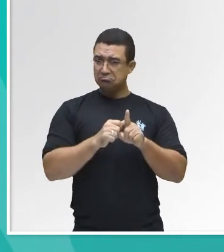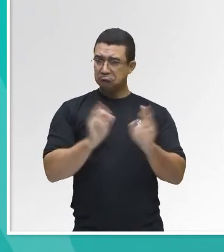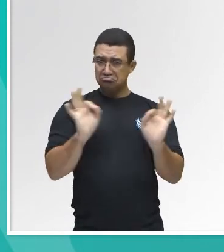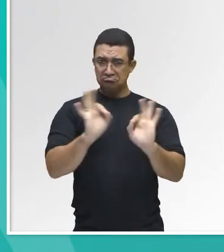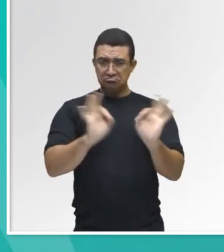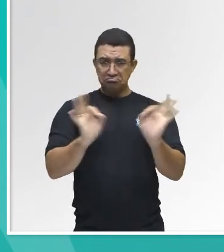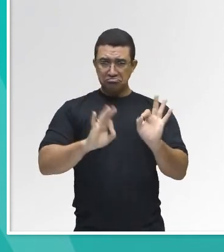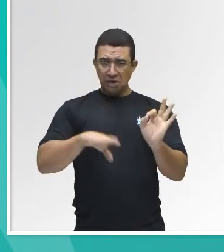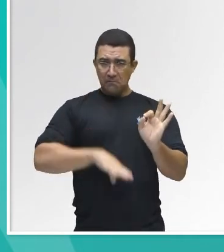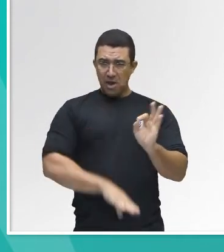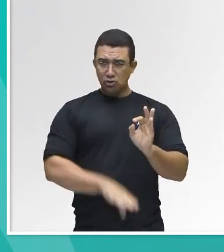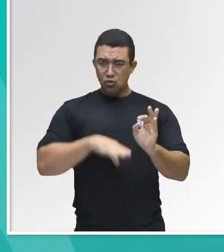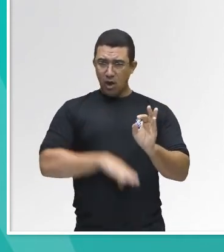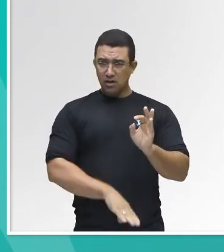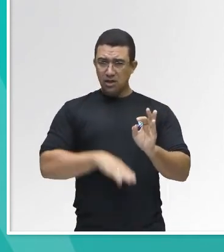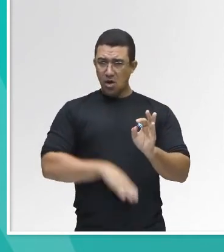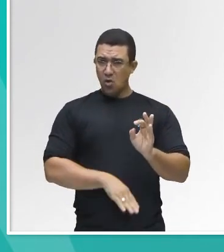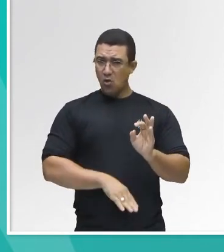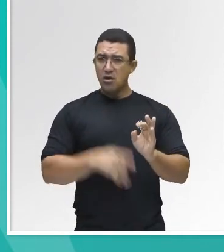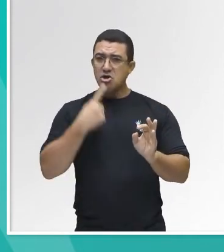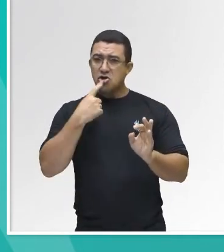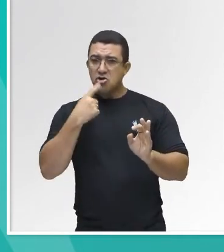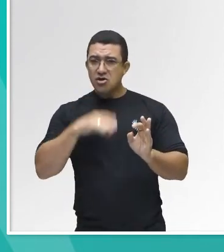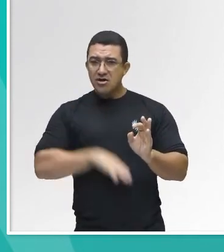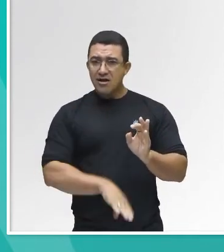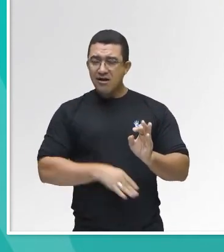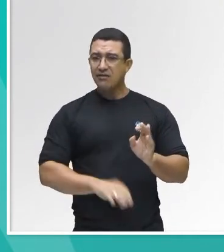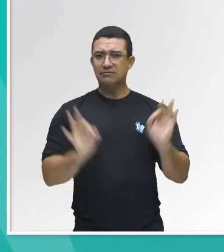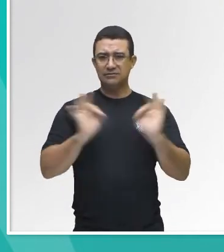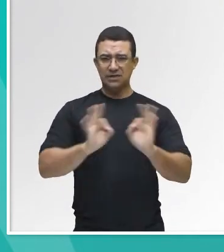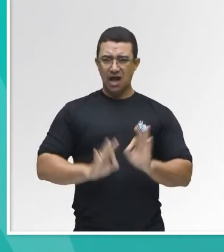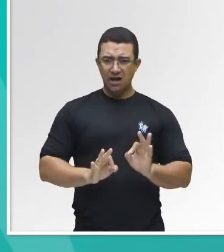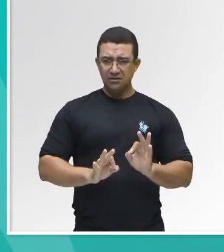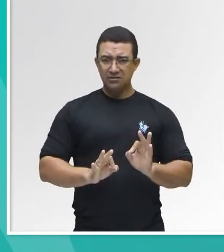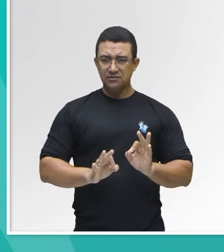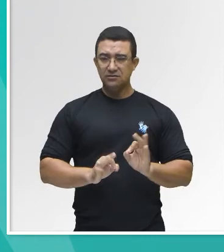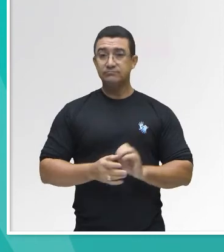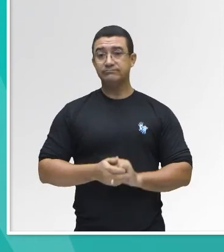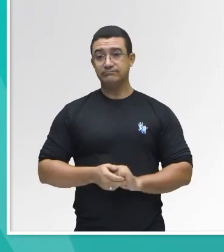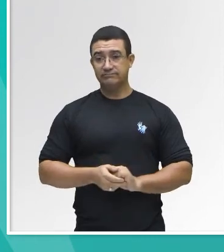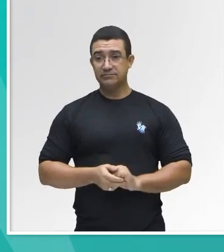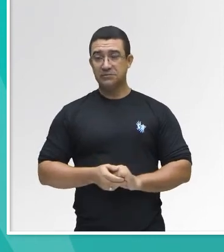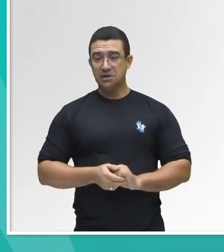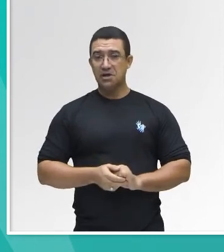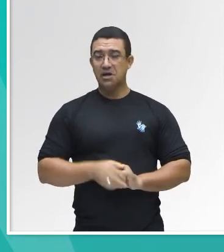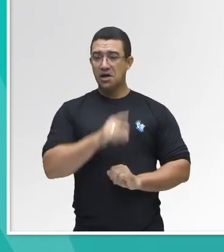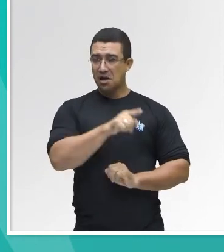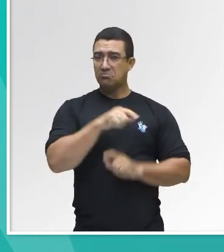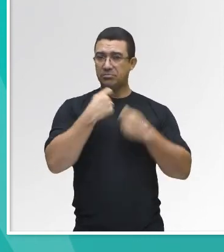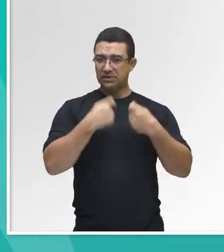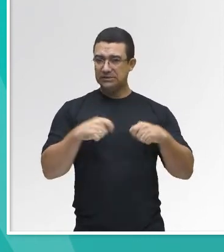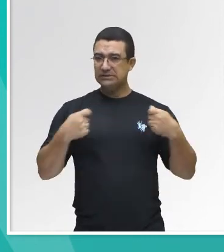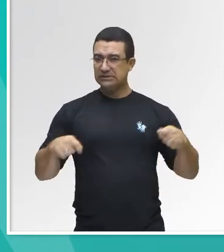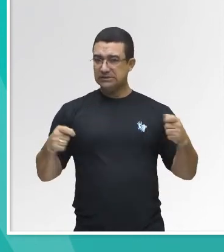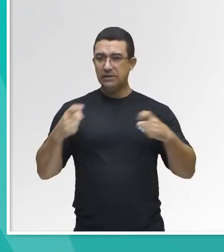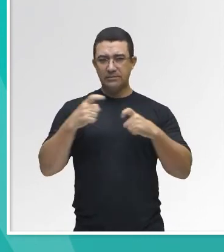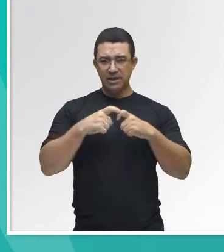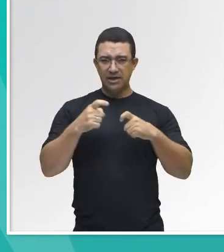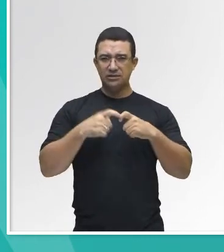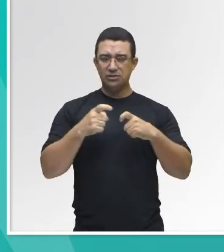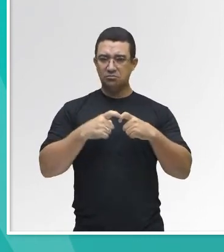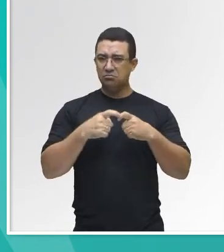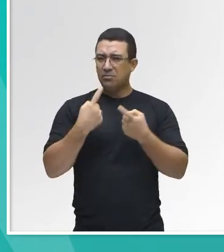sua menstruação. O que eu poderia aqui tomar como conclusão? Catalina necessita ir ao médico, né? Poxa, tá